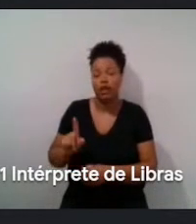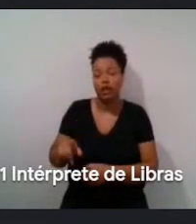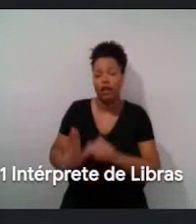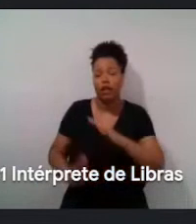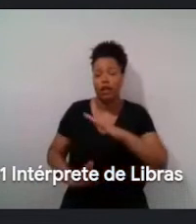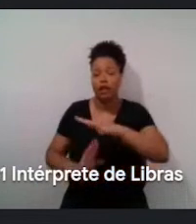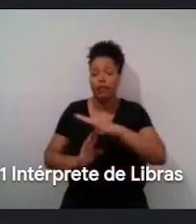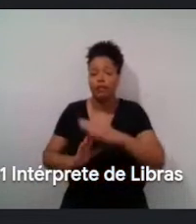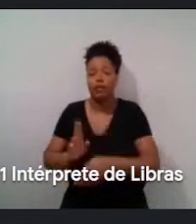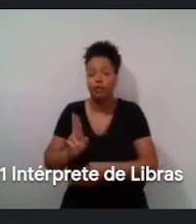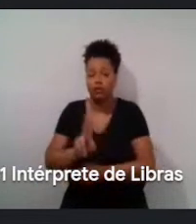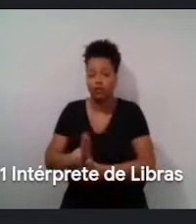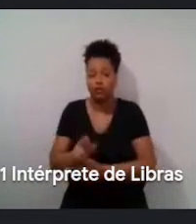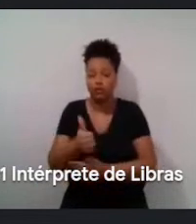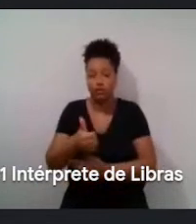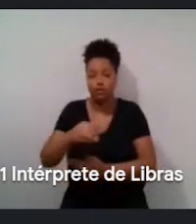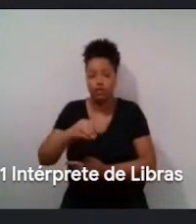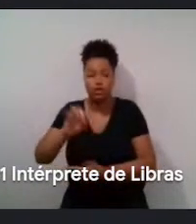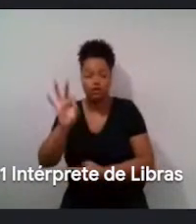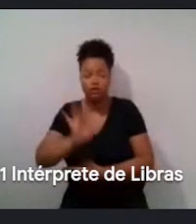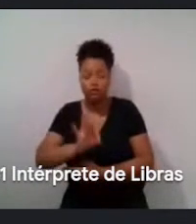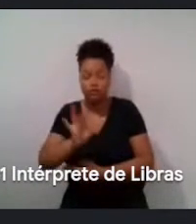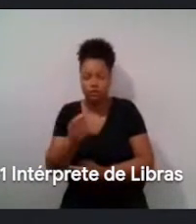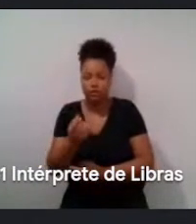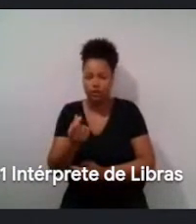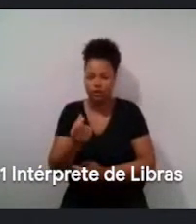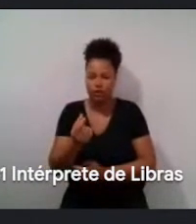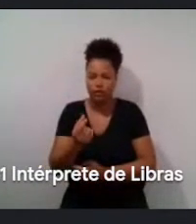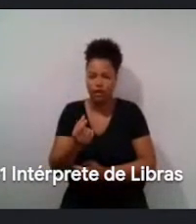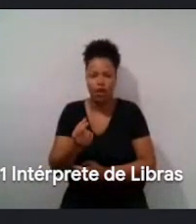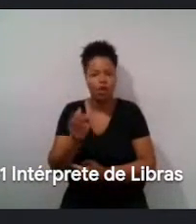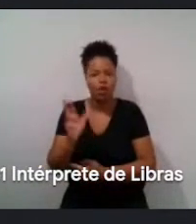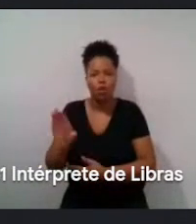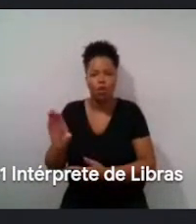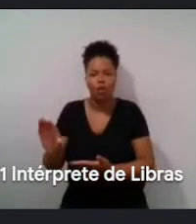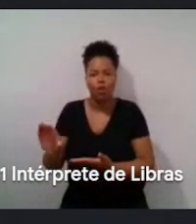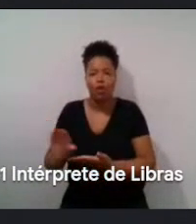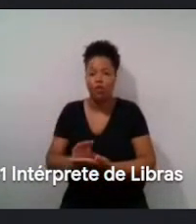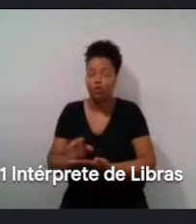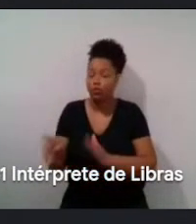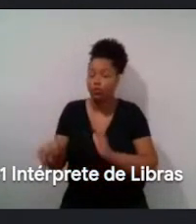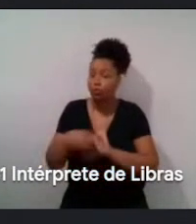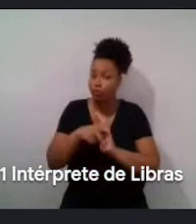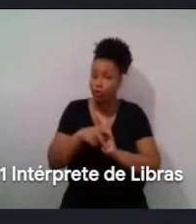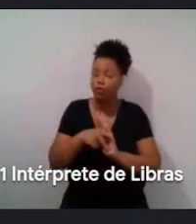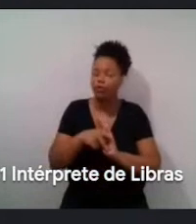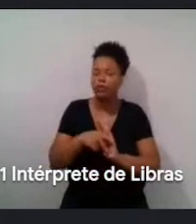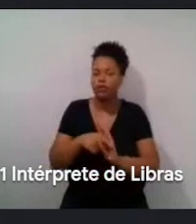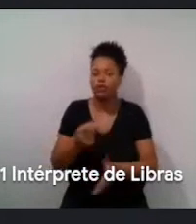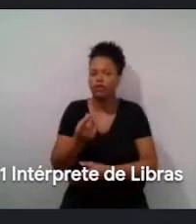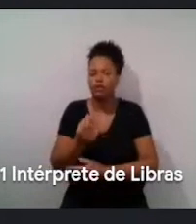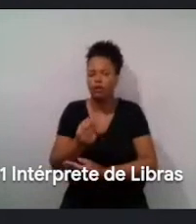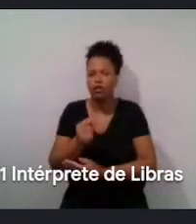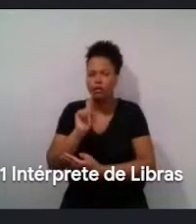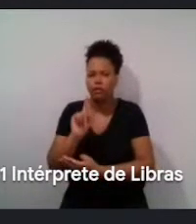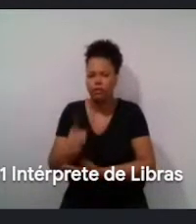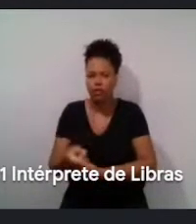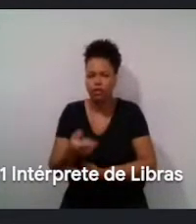desse valor como recursos próprios, o que perfaz o valor de